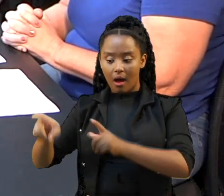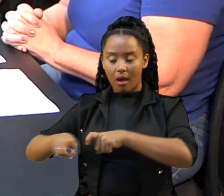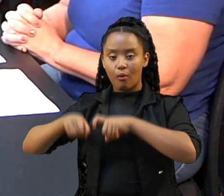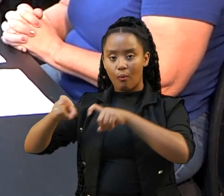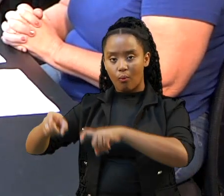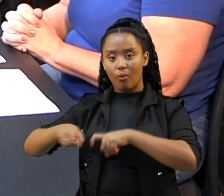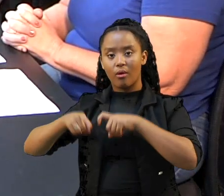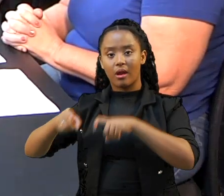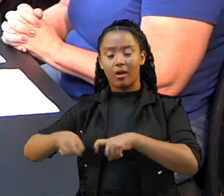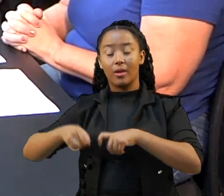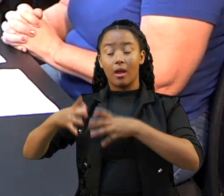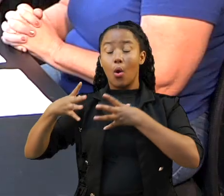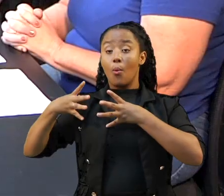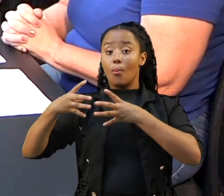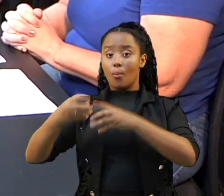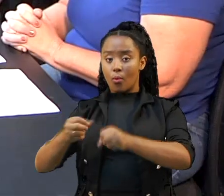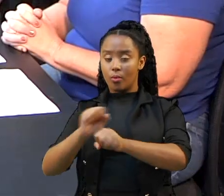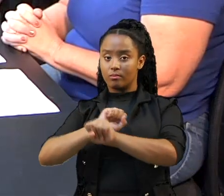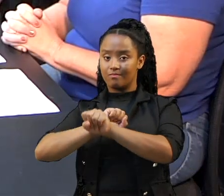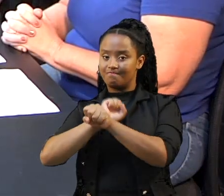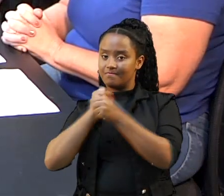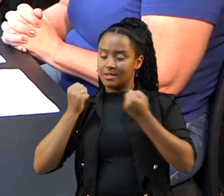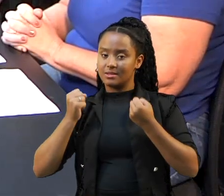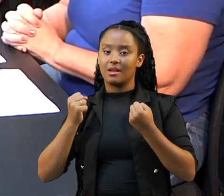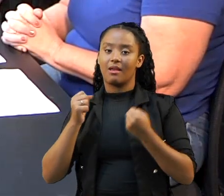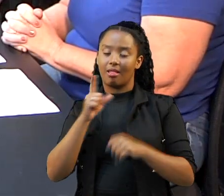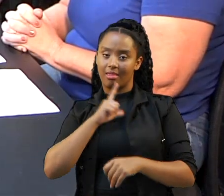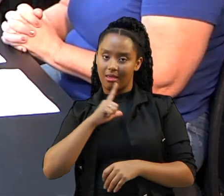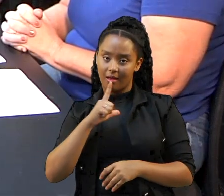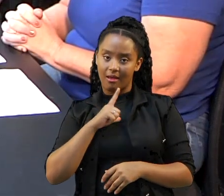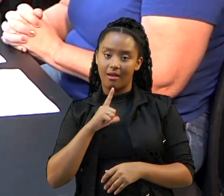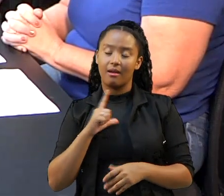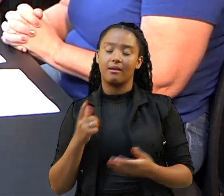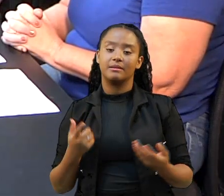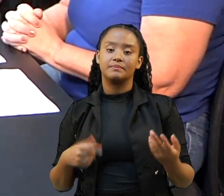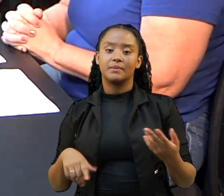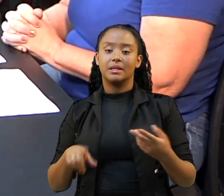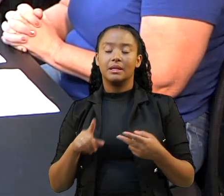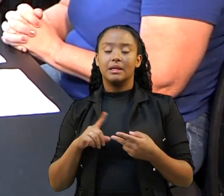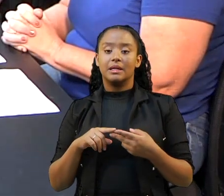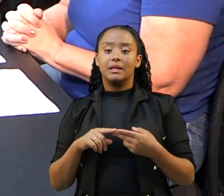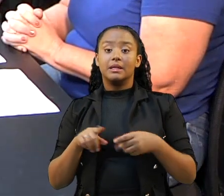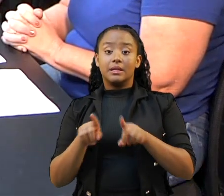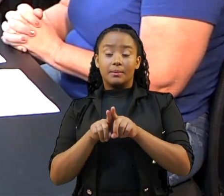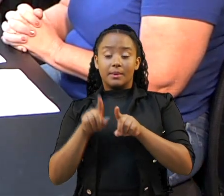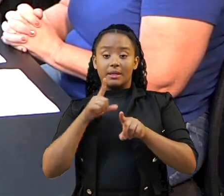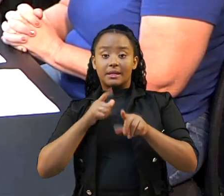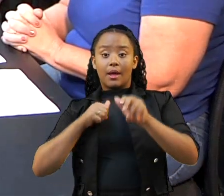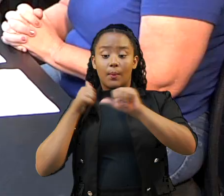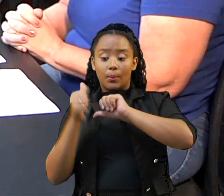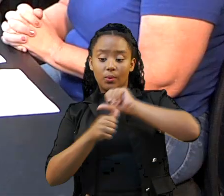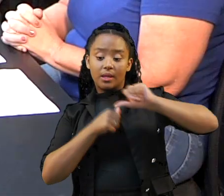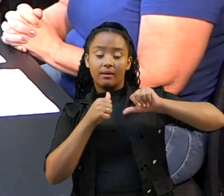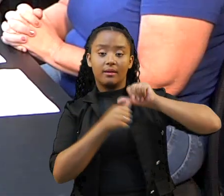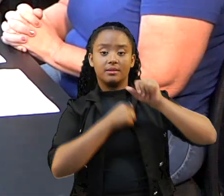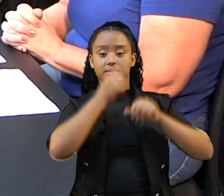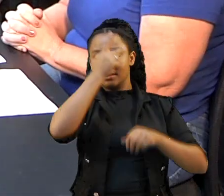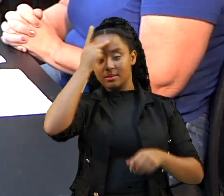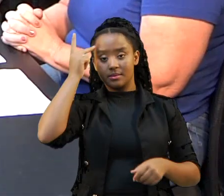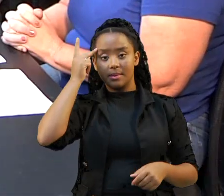rural, é uma área que mais tem trabalho escravo. Tem essa questão de mudança também das